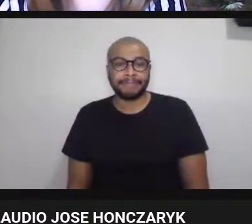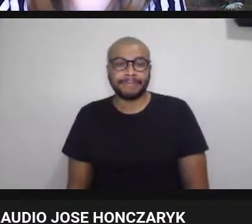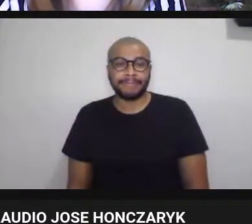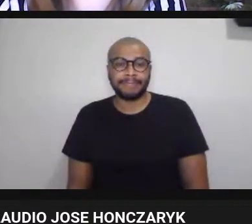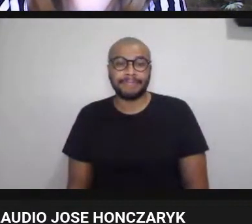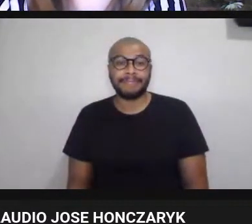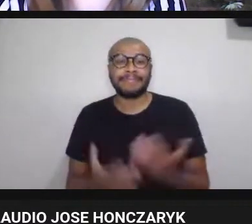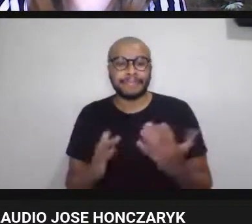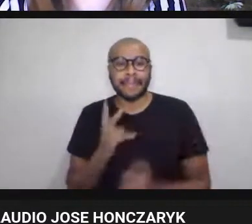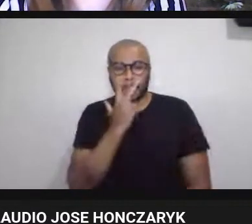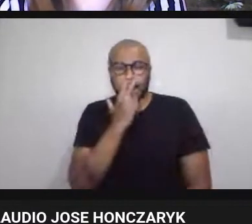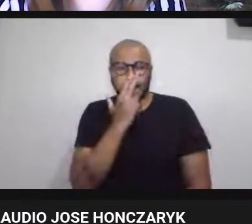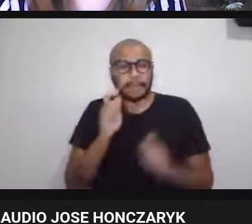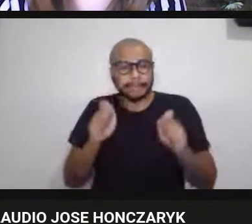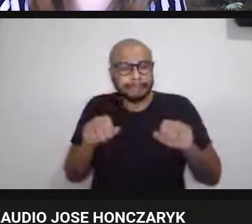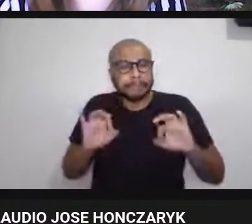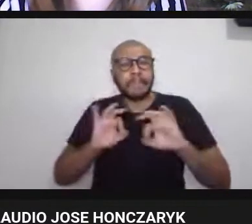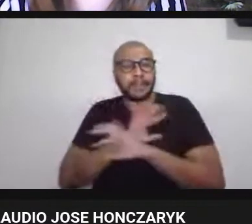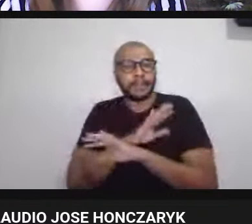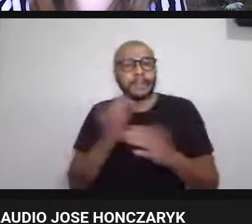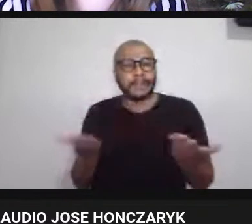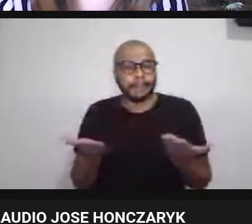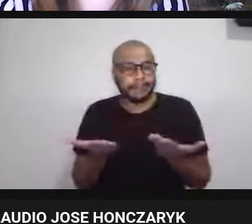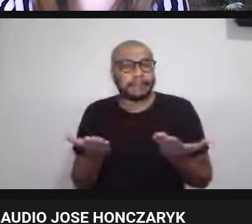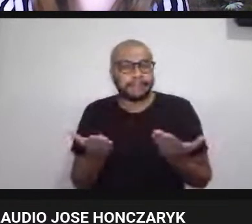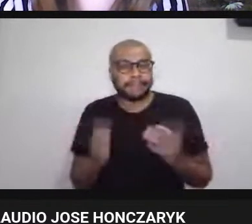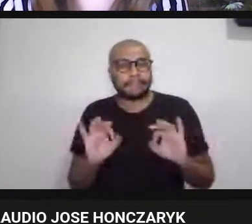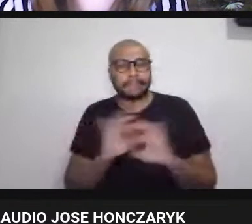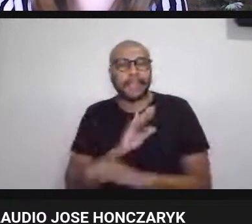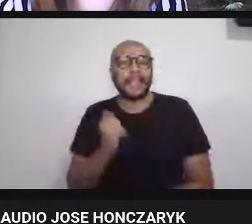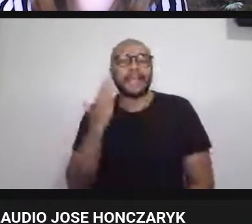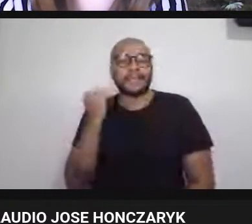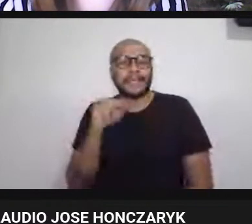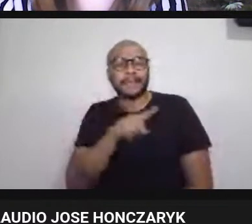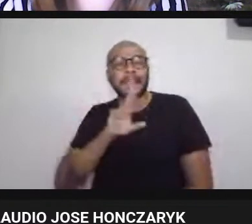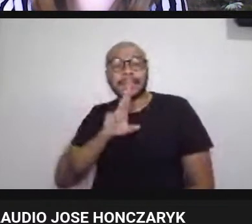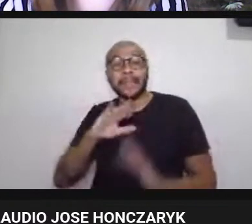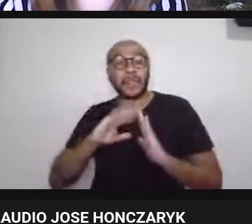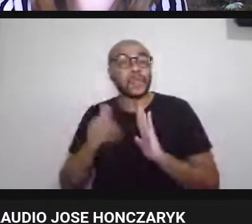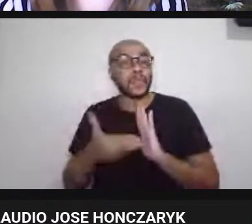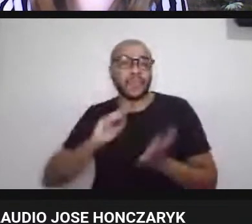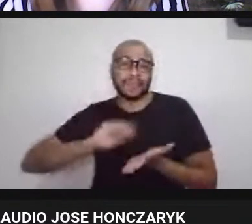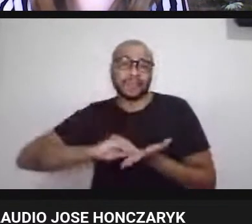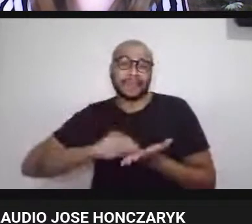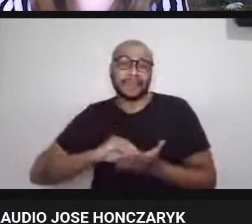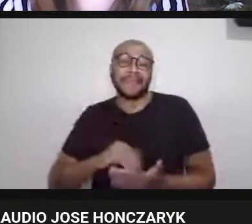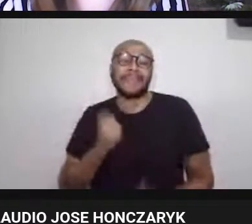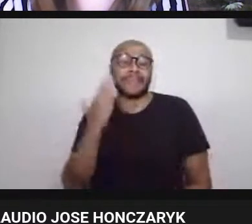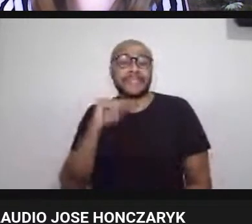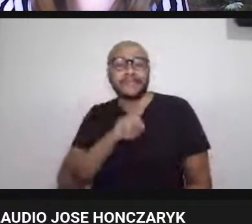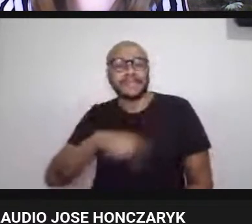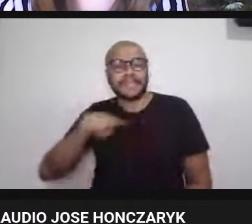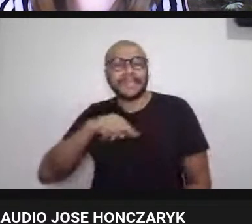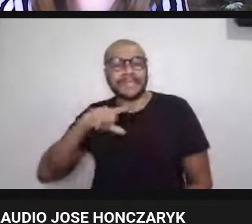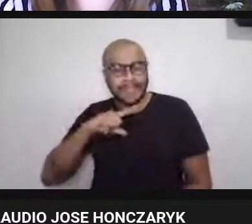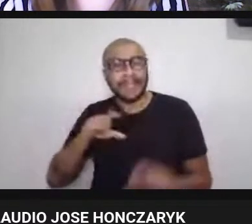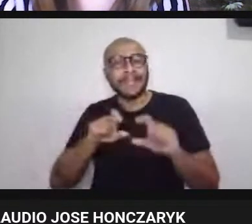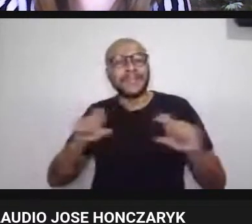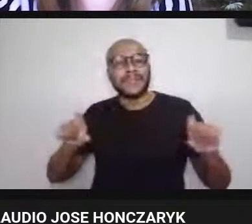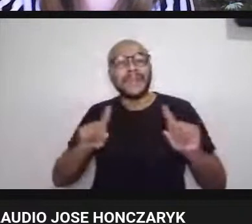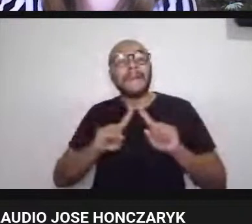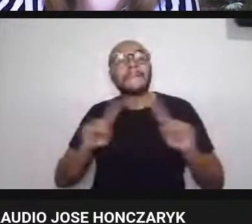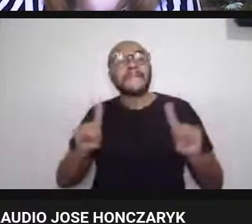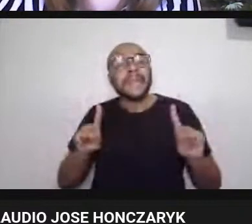Eu acho que vamos encerrar para hoje. Eu sei que não respondemos todas as perguntas pelos sobrenomes, mas